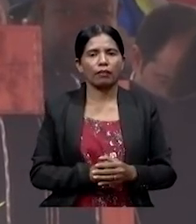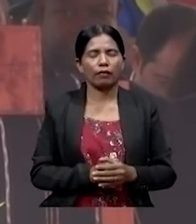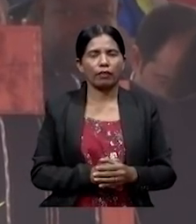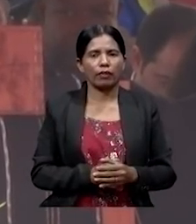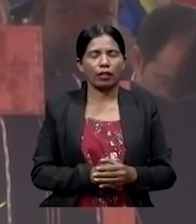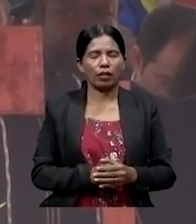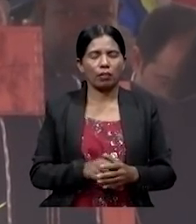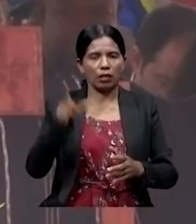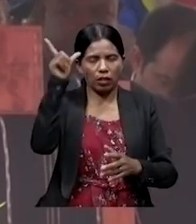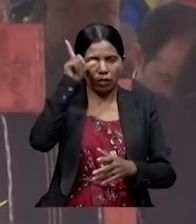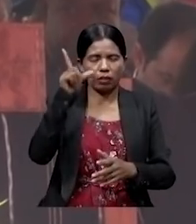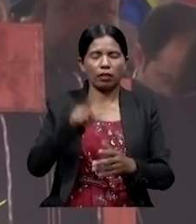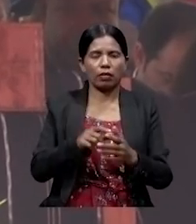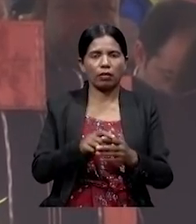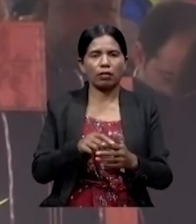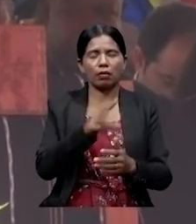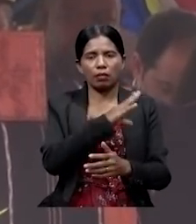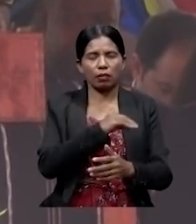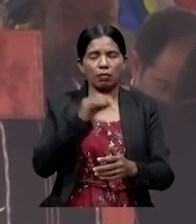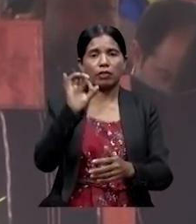Francisco Xavier Guevaran, Nicolau Lovato,